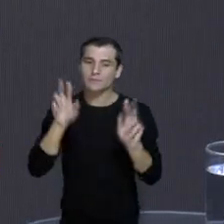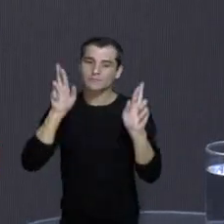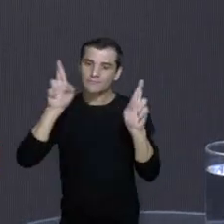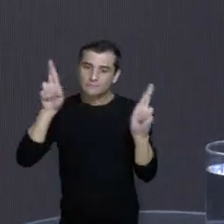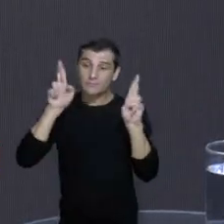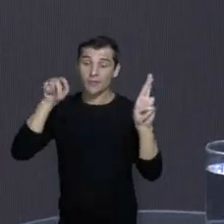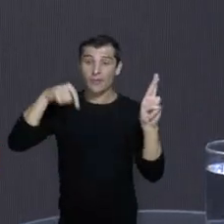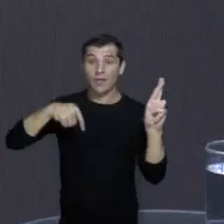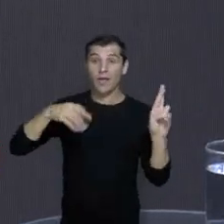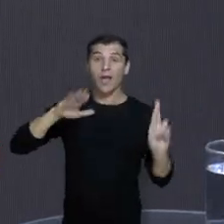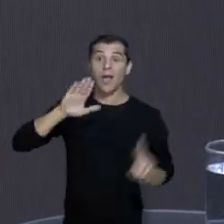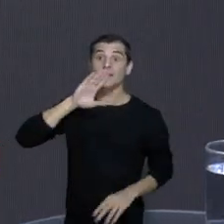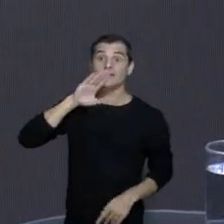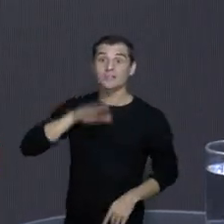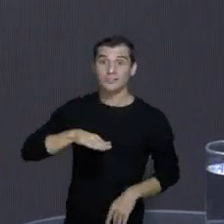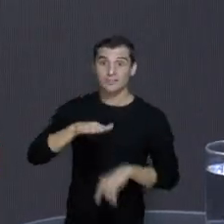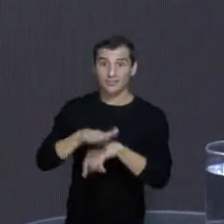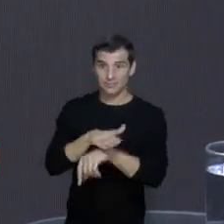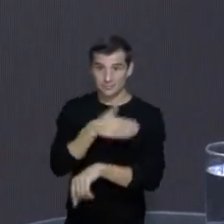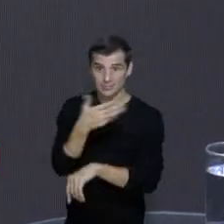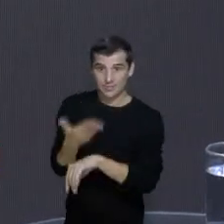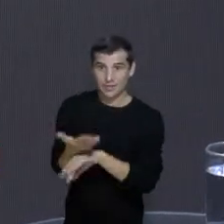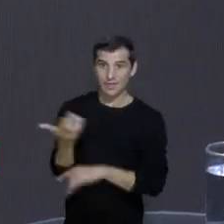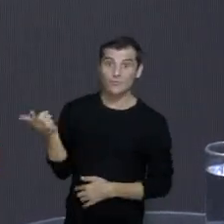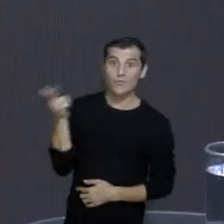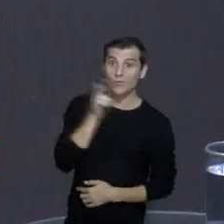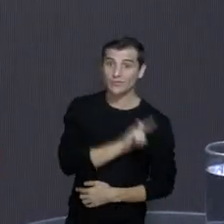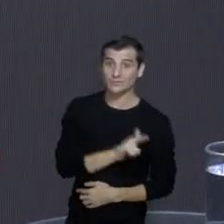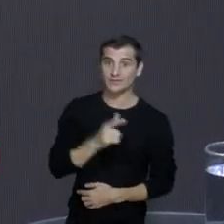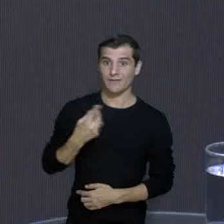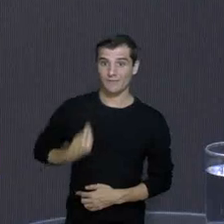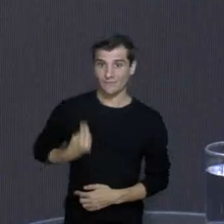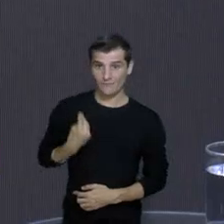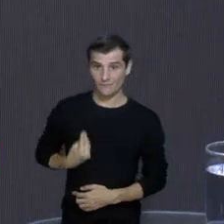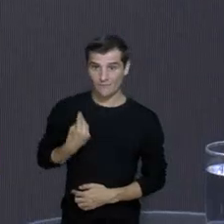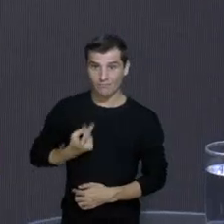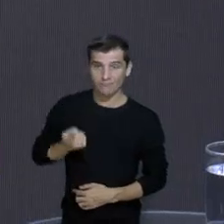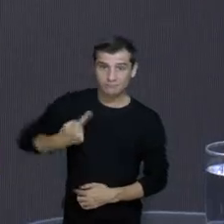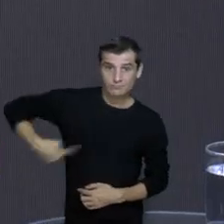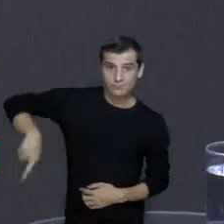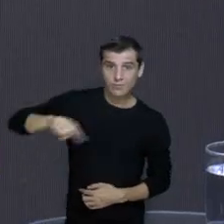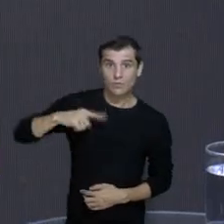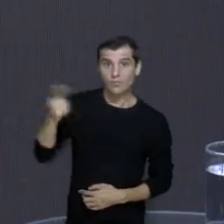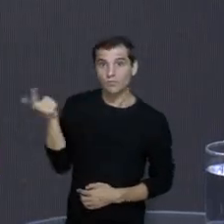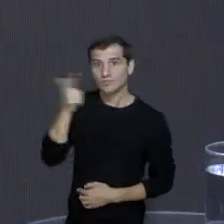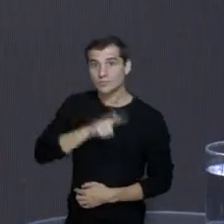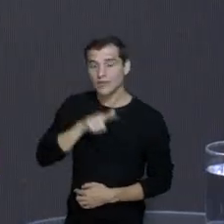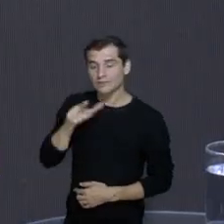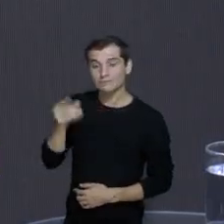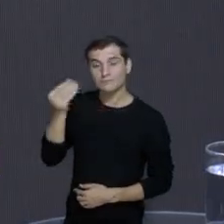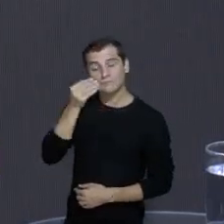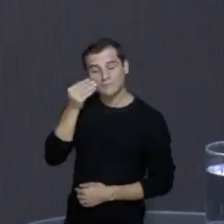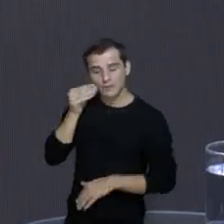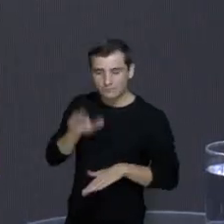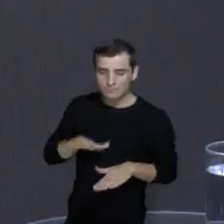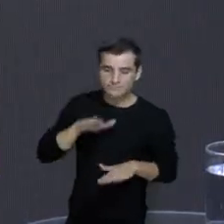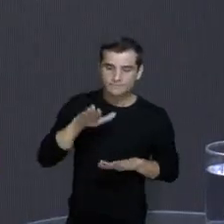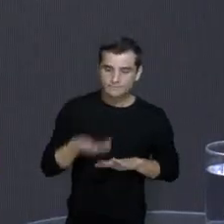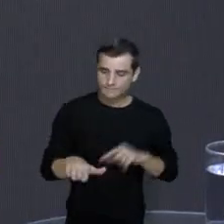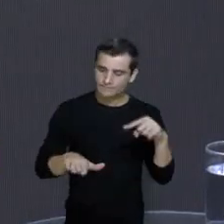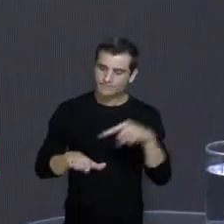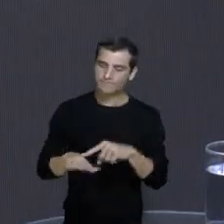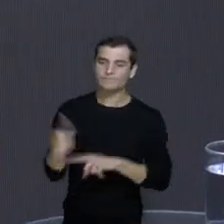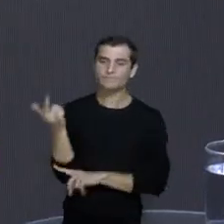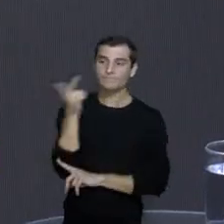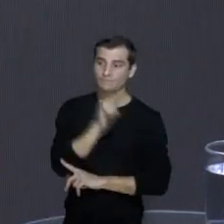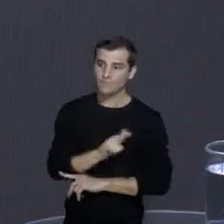eh com um resultado né Muito eficaz e que a gente consiga que esse seja o primeiro passo né de uma de várias atividades